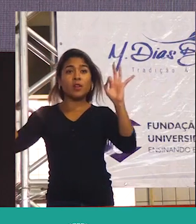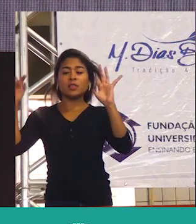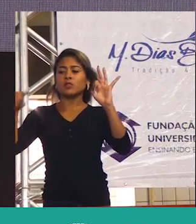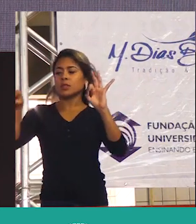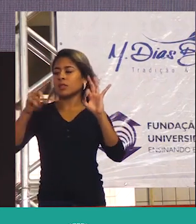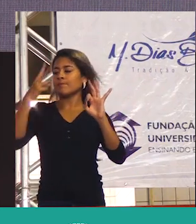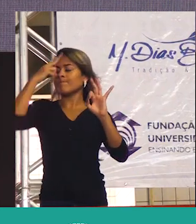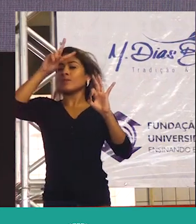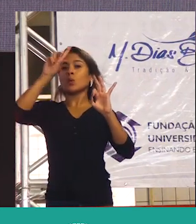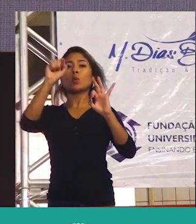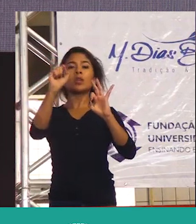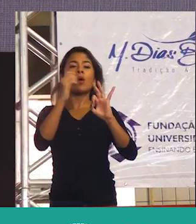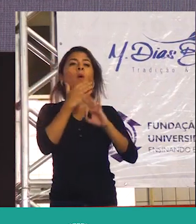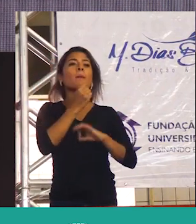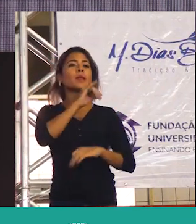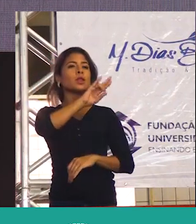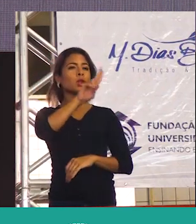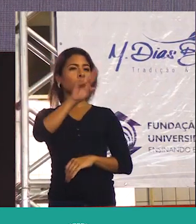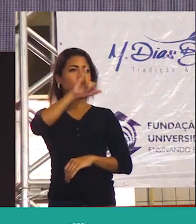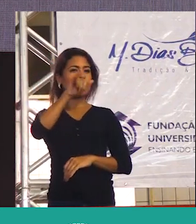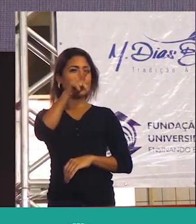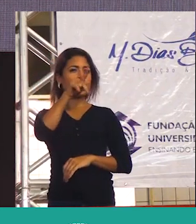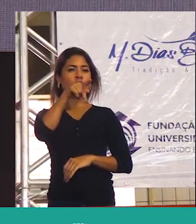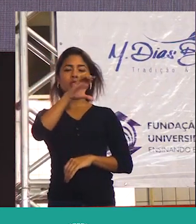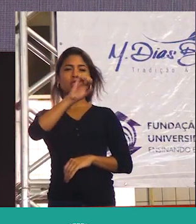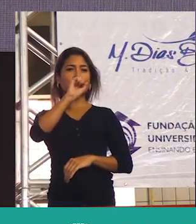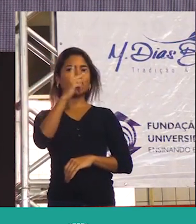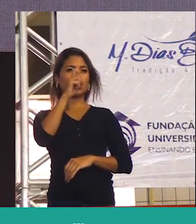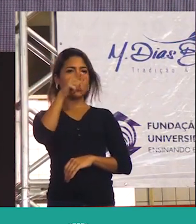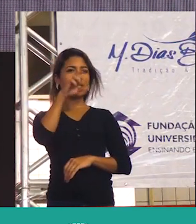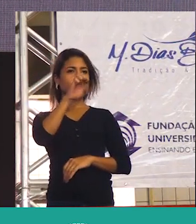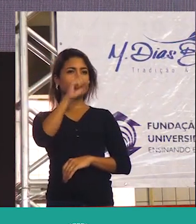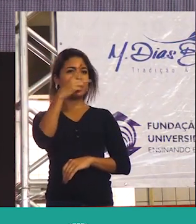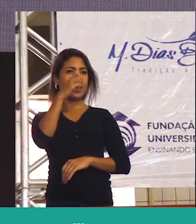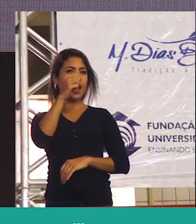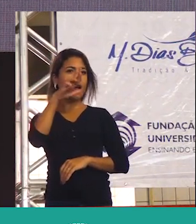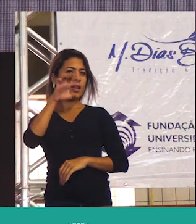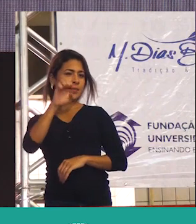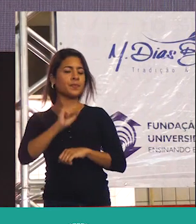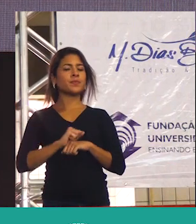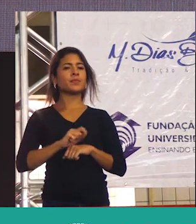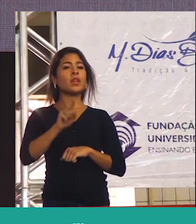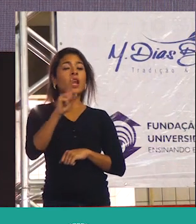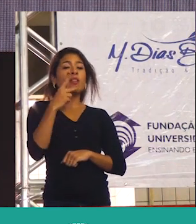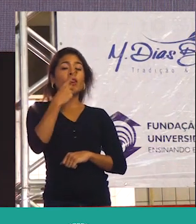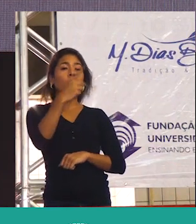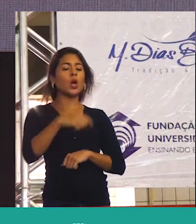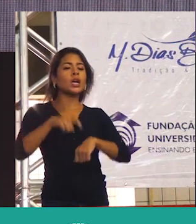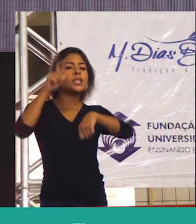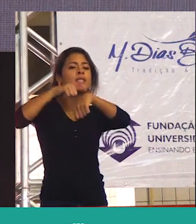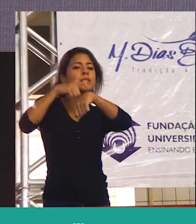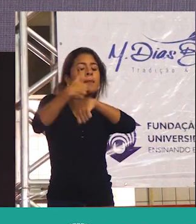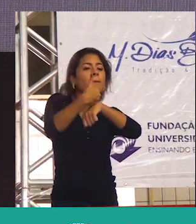William Shakespeare, quando ele diz que o tempo é muito lento para os